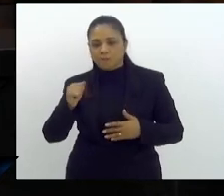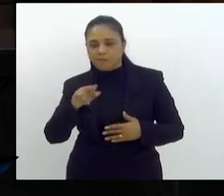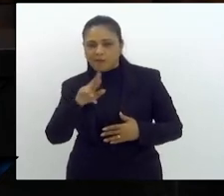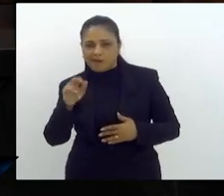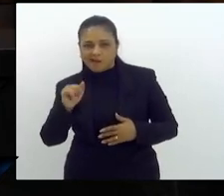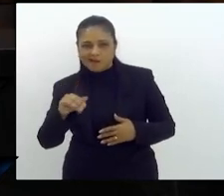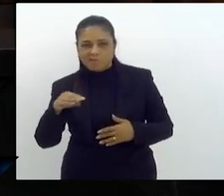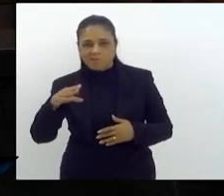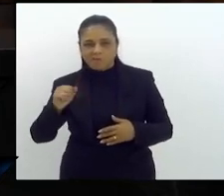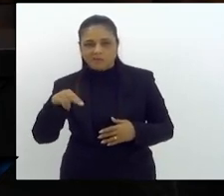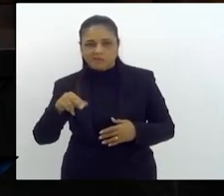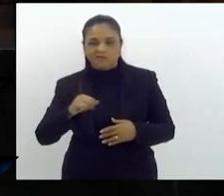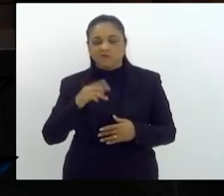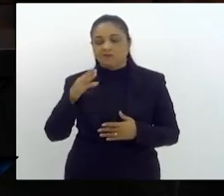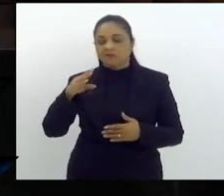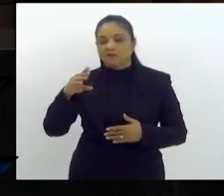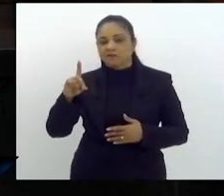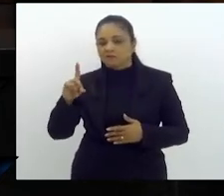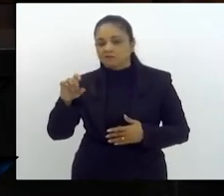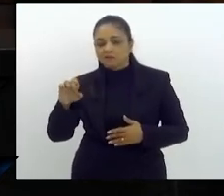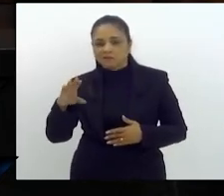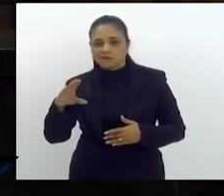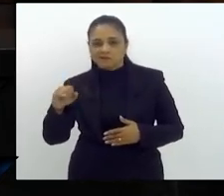descida da Serra